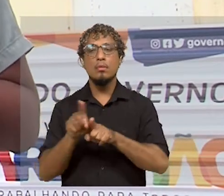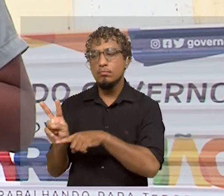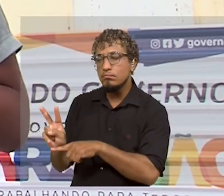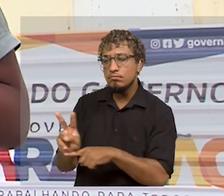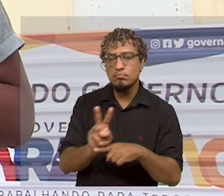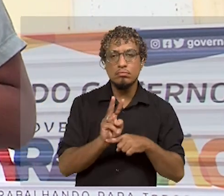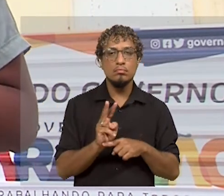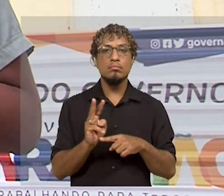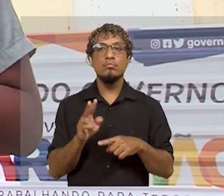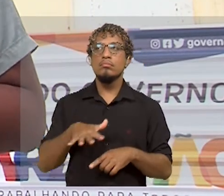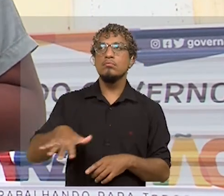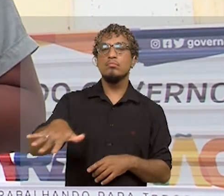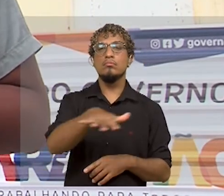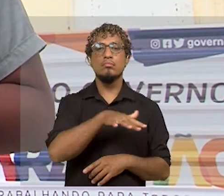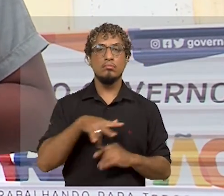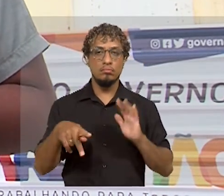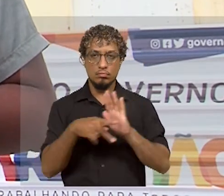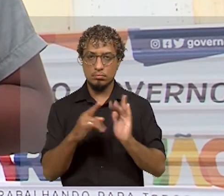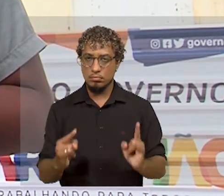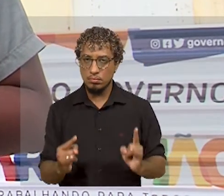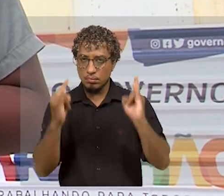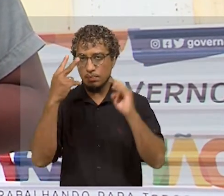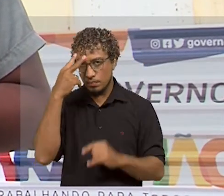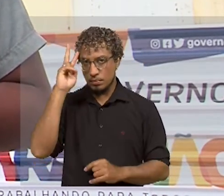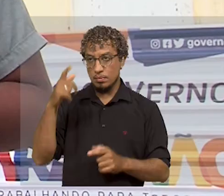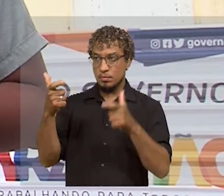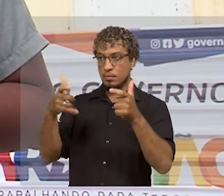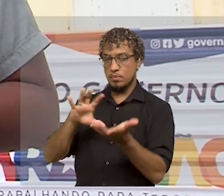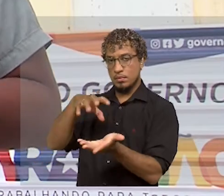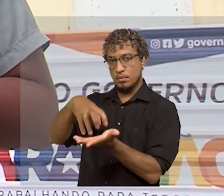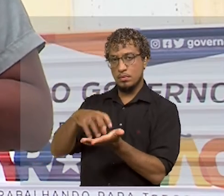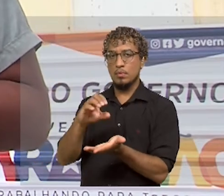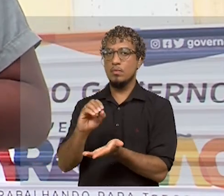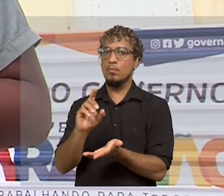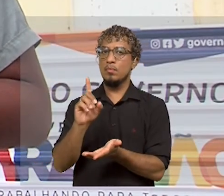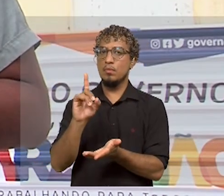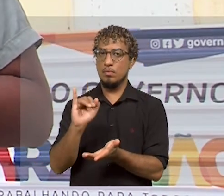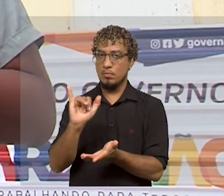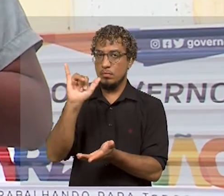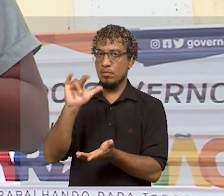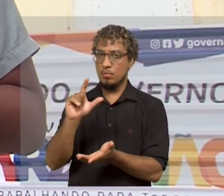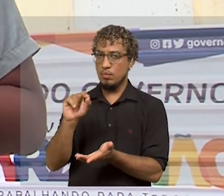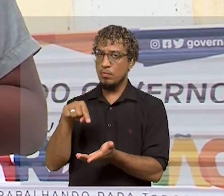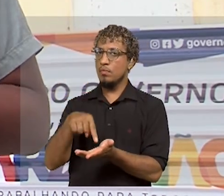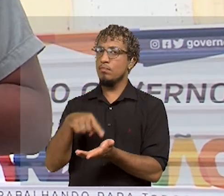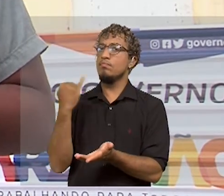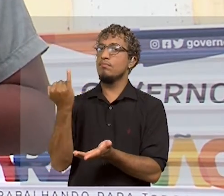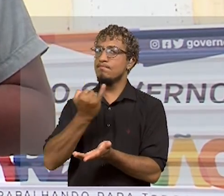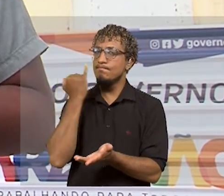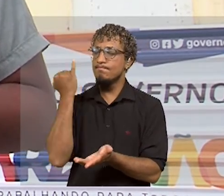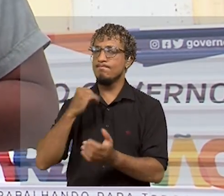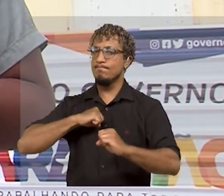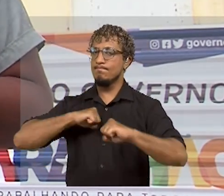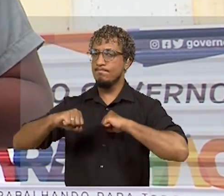da cobertura do prédio a gente lembra que o centro de criatividade odilo Costa Filho foi um espaço de importante movimentação